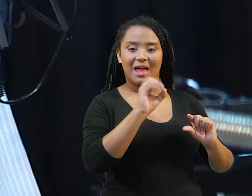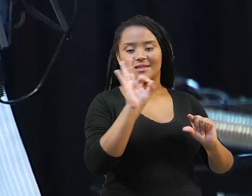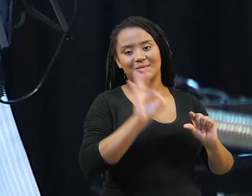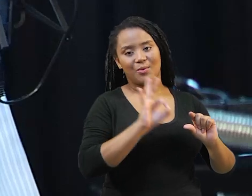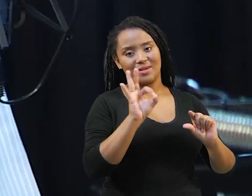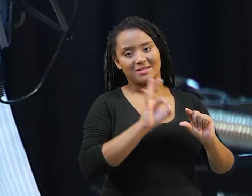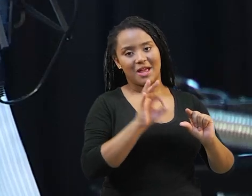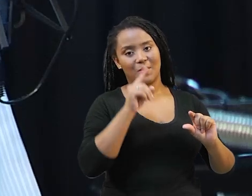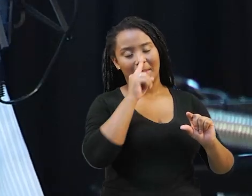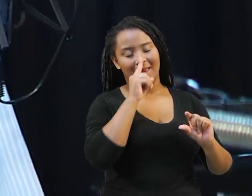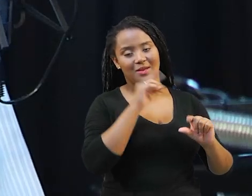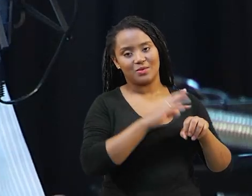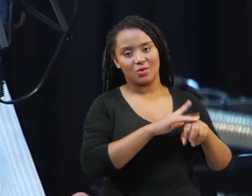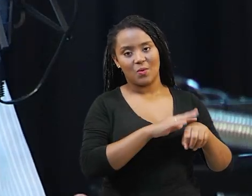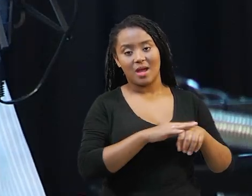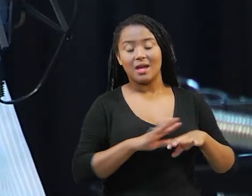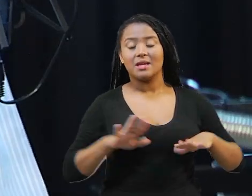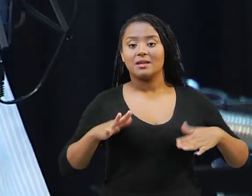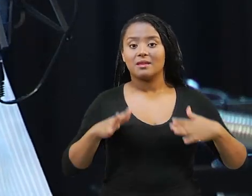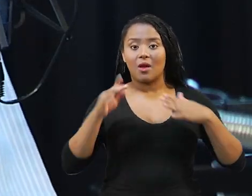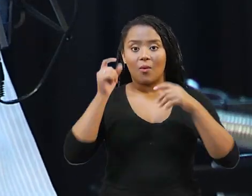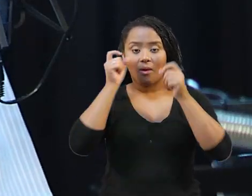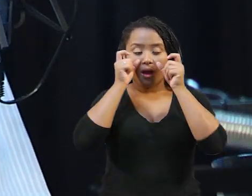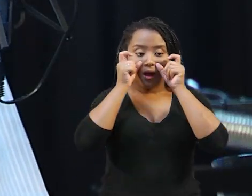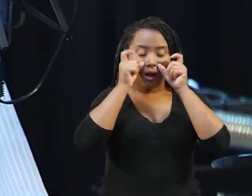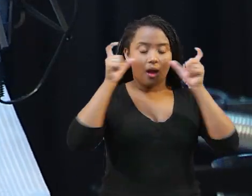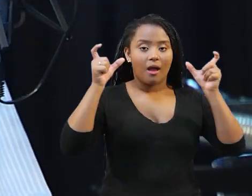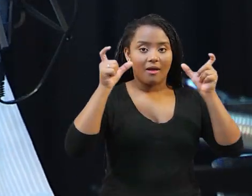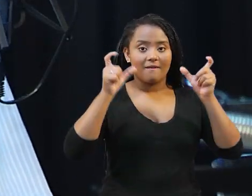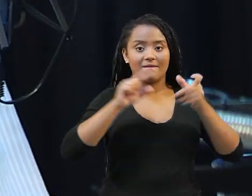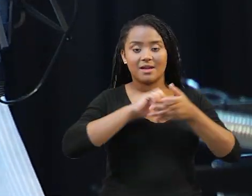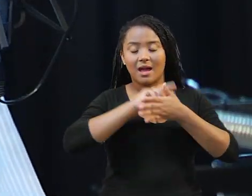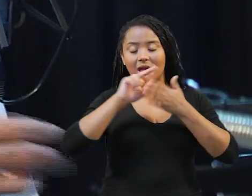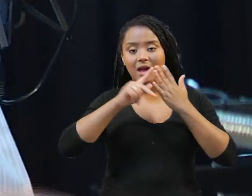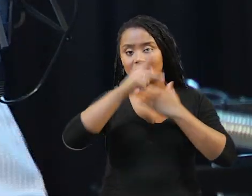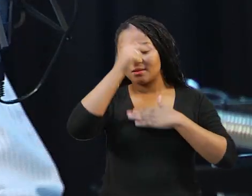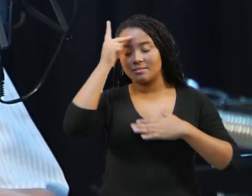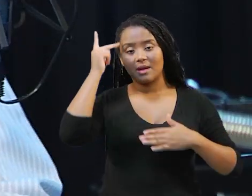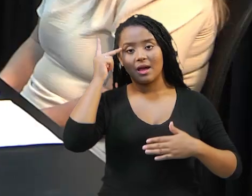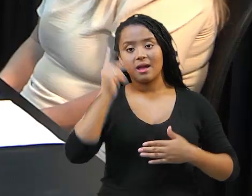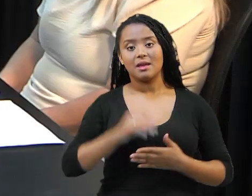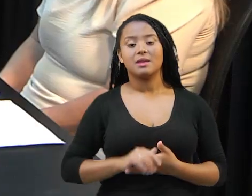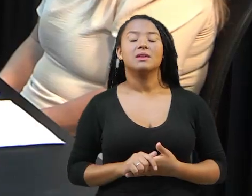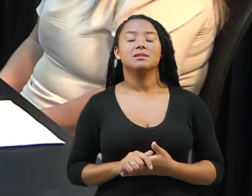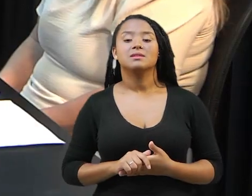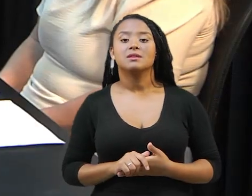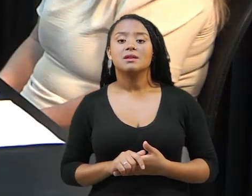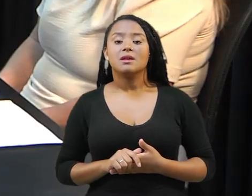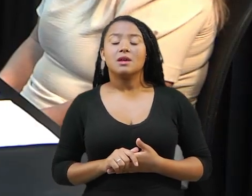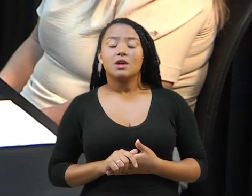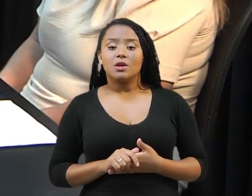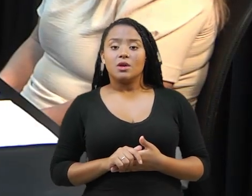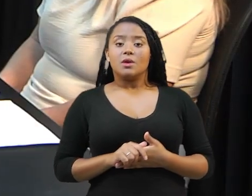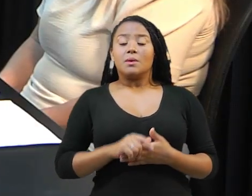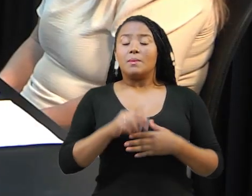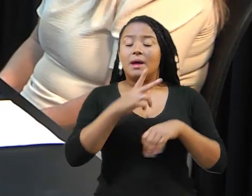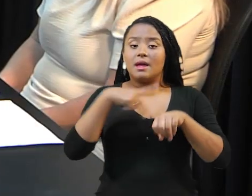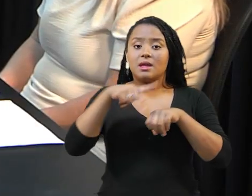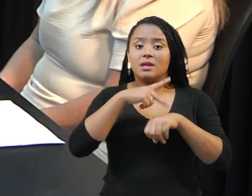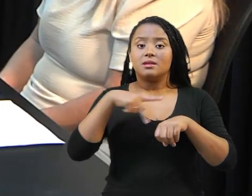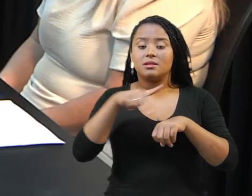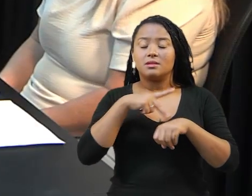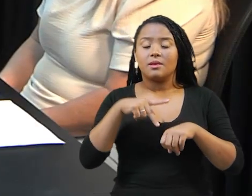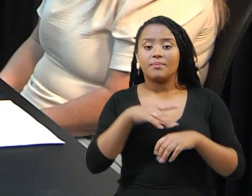chamou a atenção do mundo inteiro. Vários países já estão agregando, né, ali o personal trainer, a atividade física na clínica de